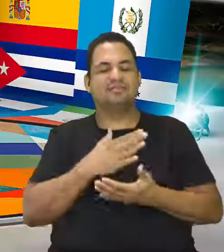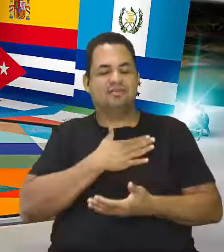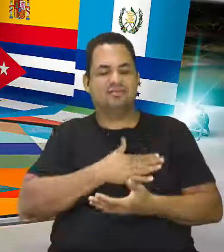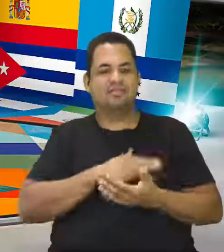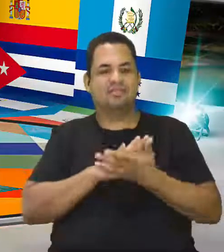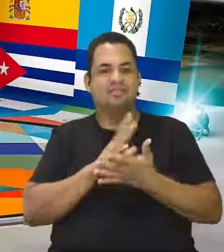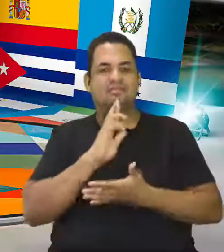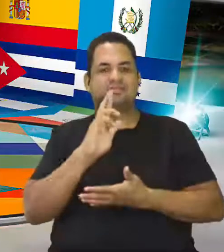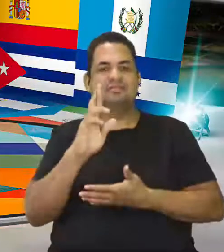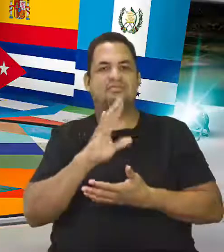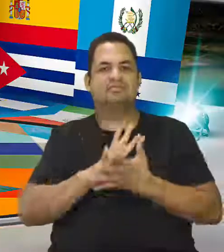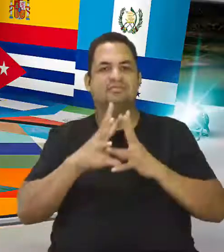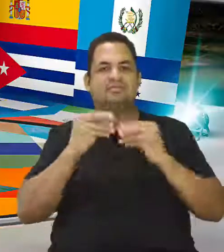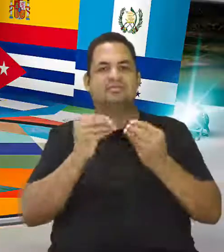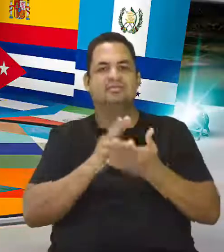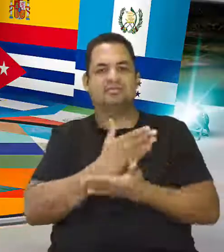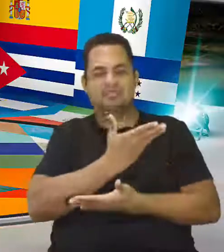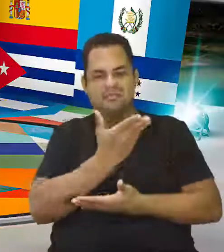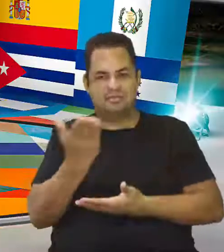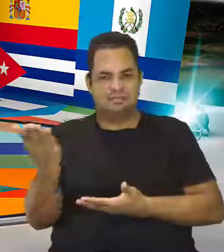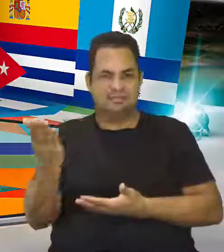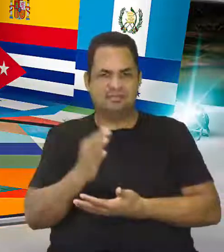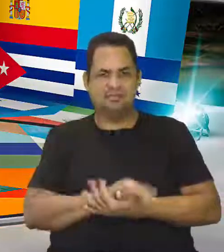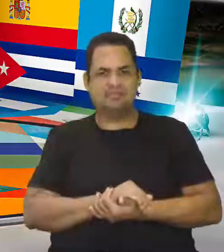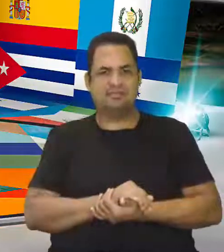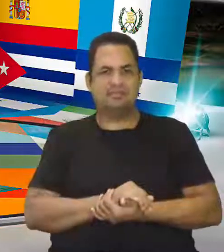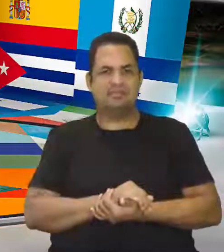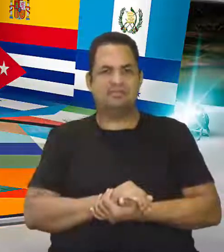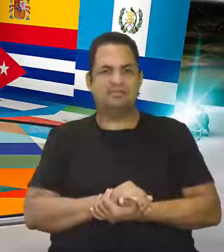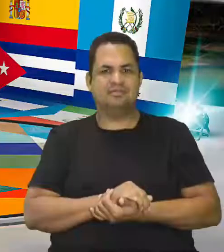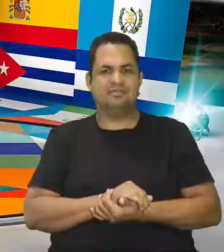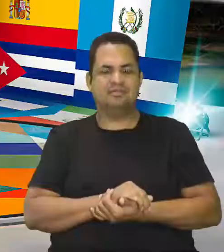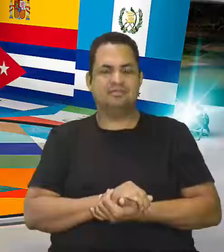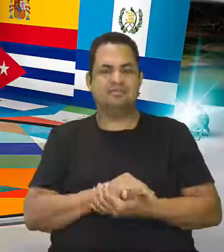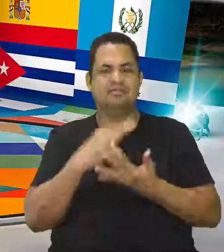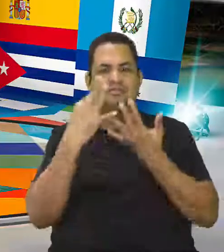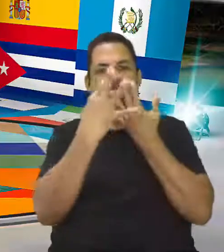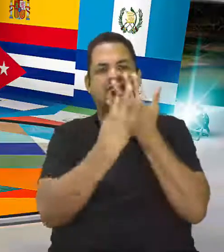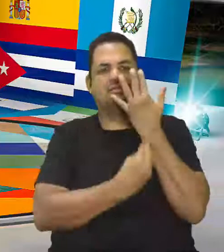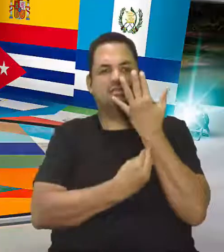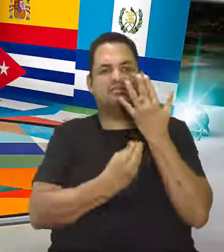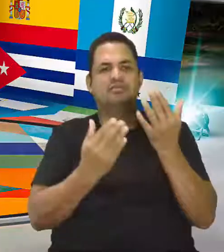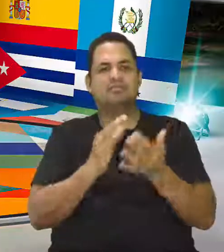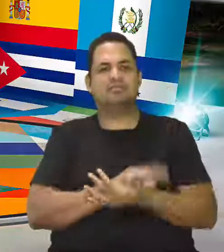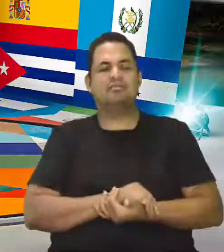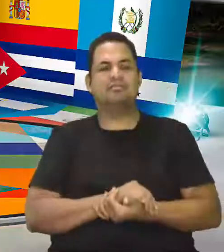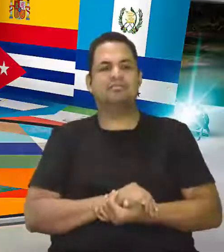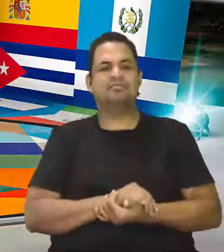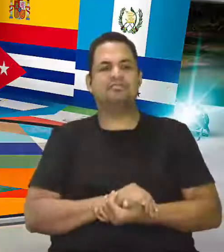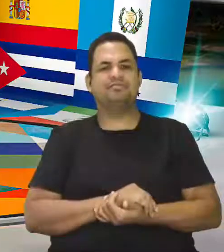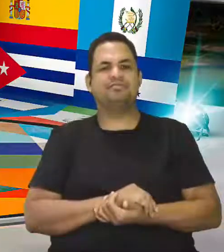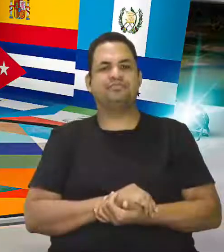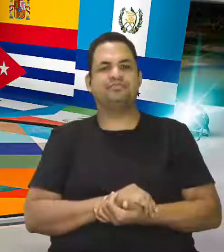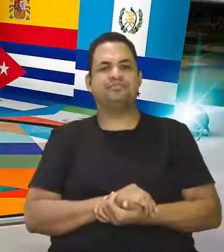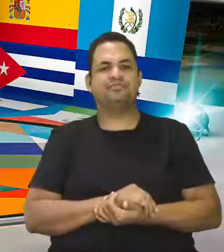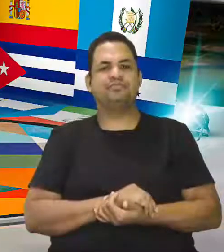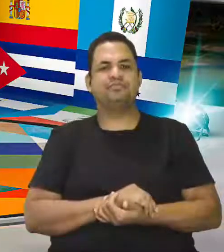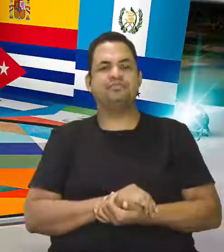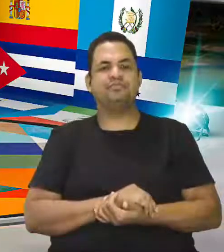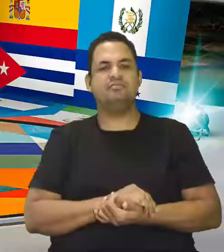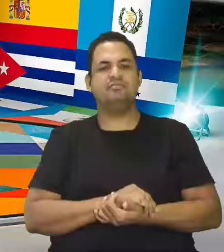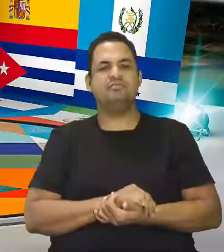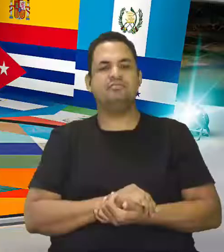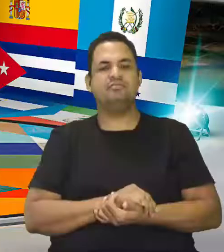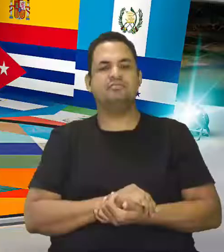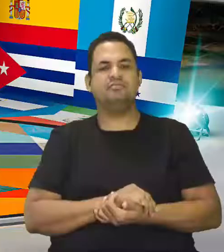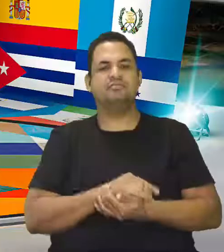todos vocês. É isso tá aí. Bom? Vamos ver as referências bibliográficas da nossa aula de hoje. E